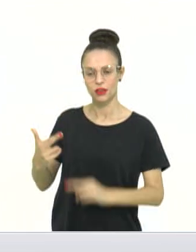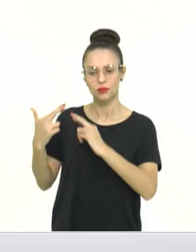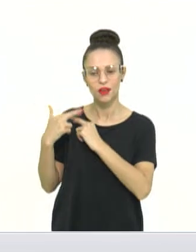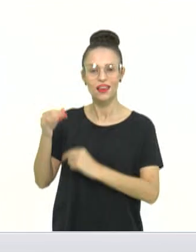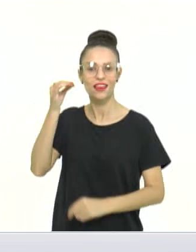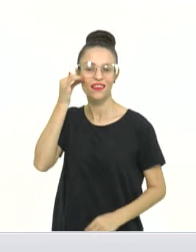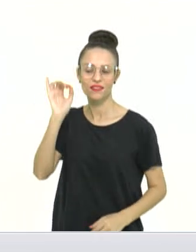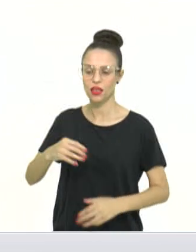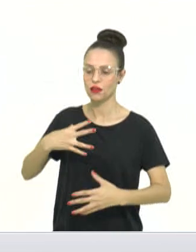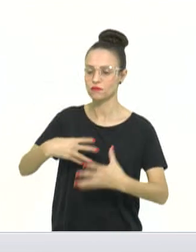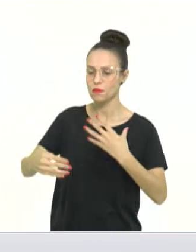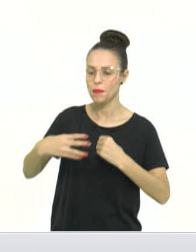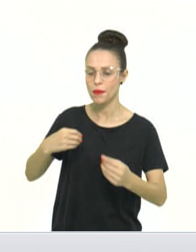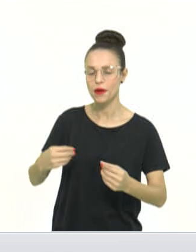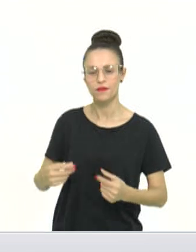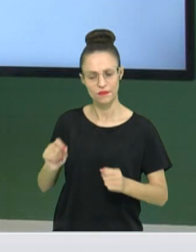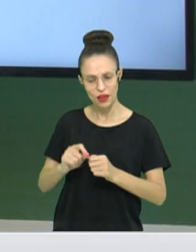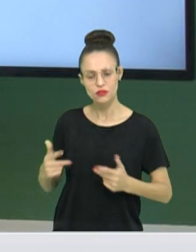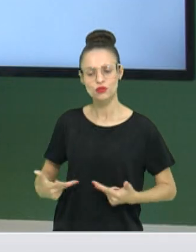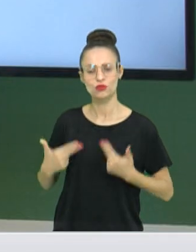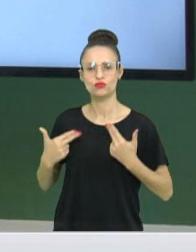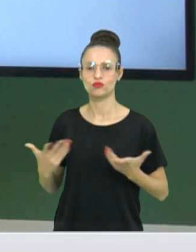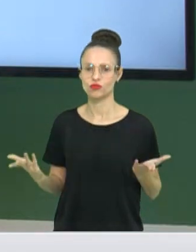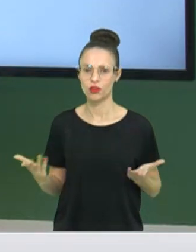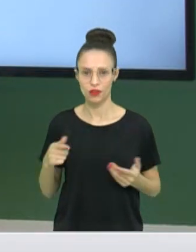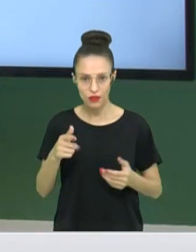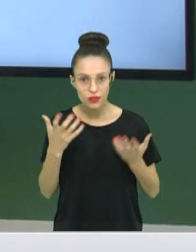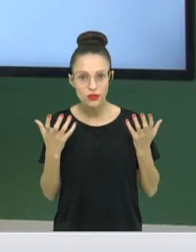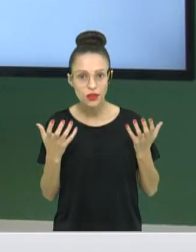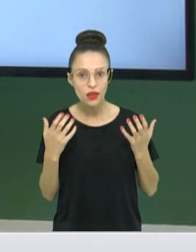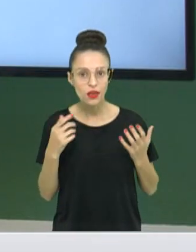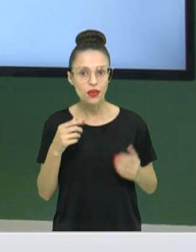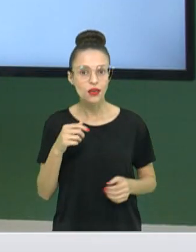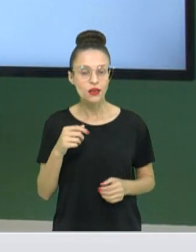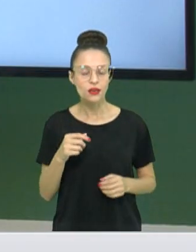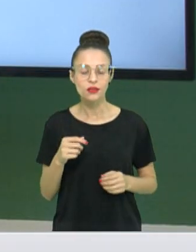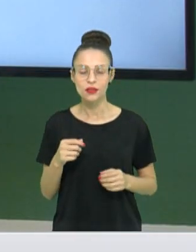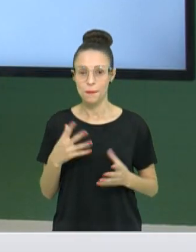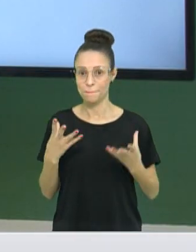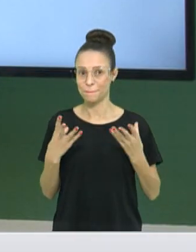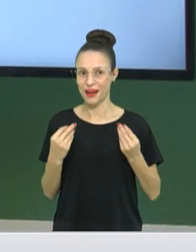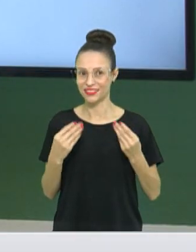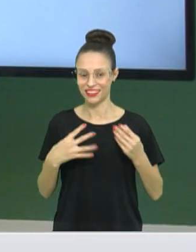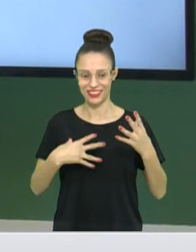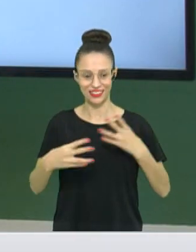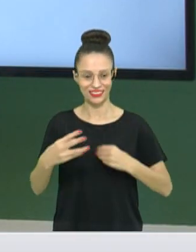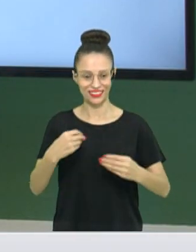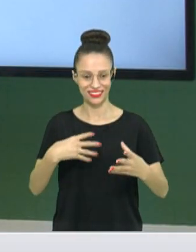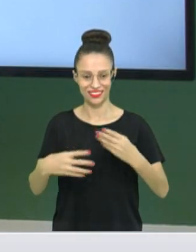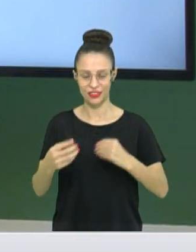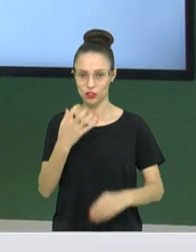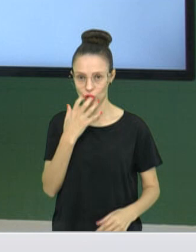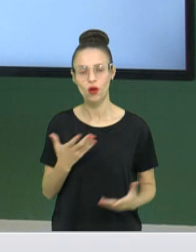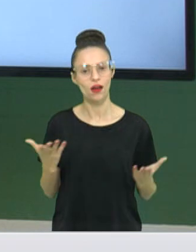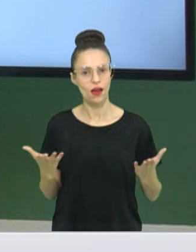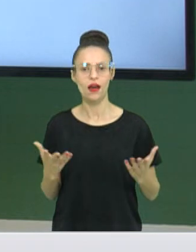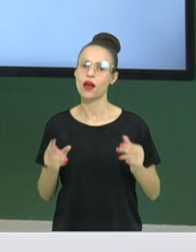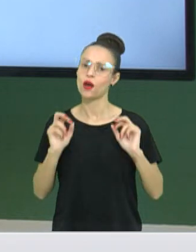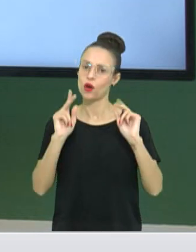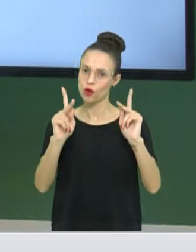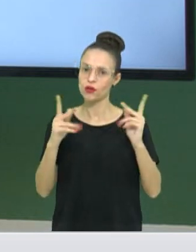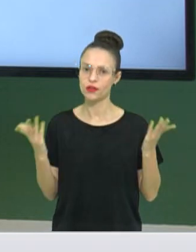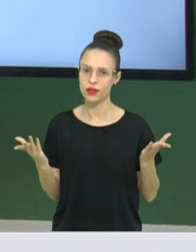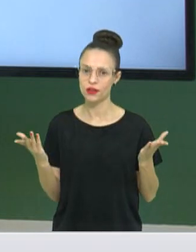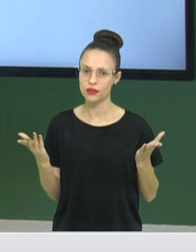as ninhadas não desejadas. Então, você quer uma grande produção de cão na sua casa? Então, você vai procurar,